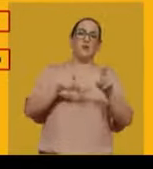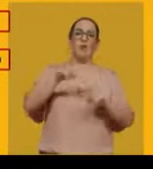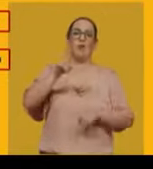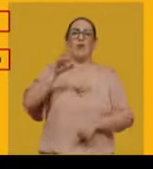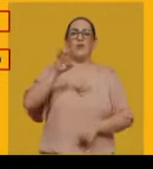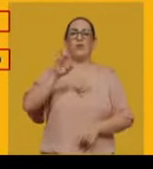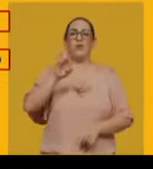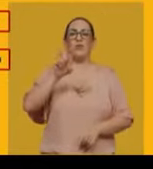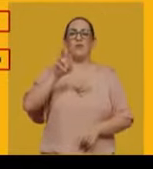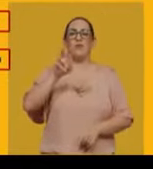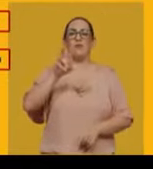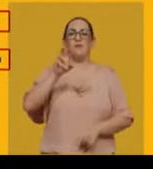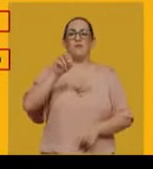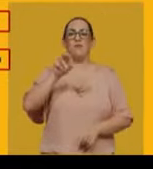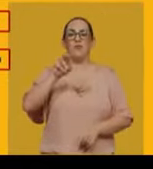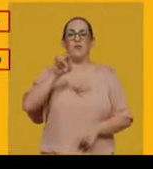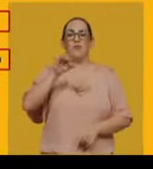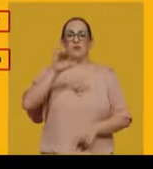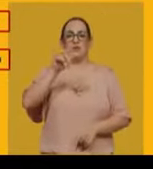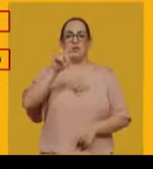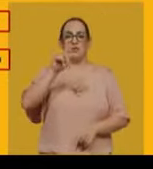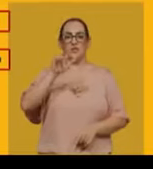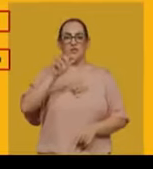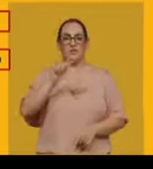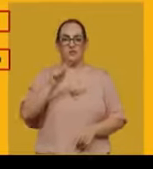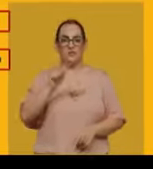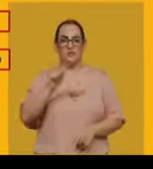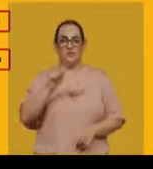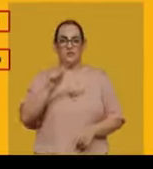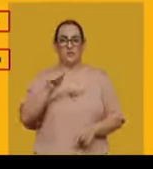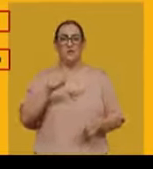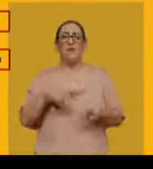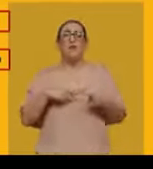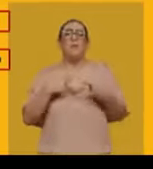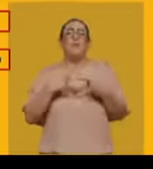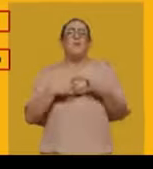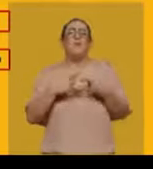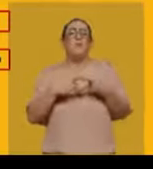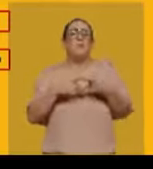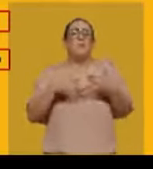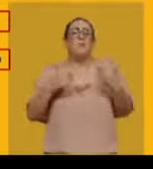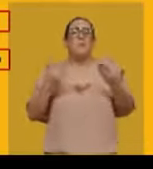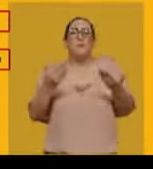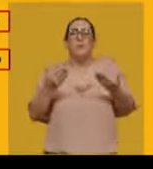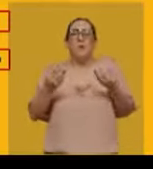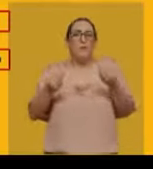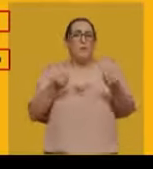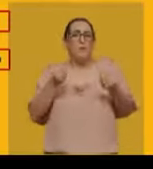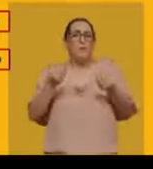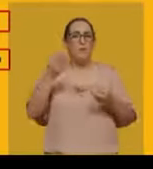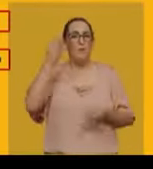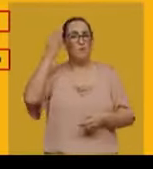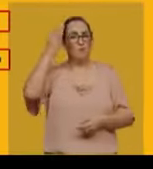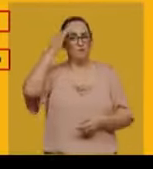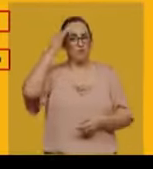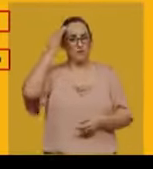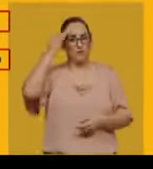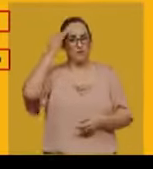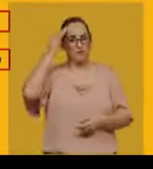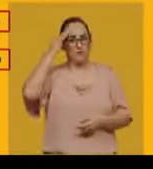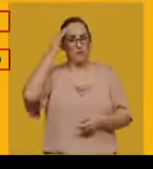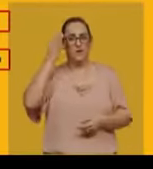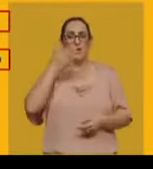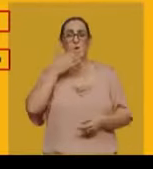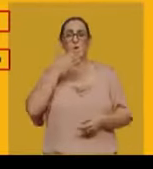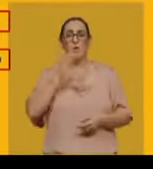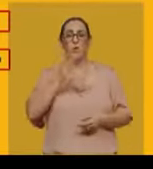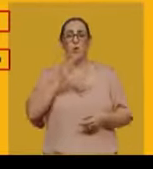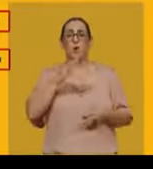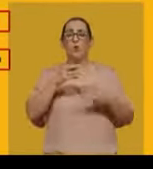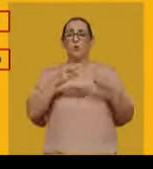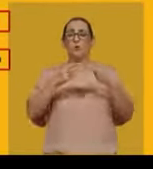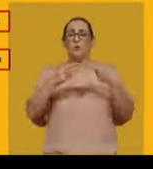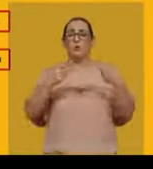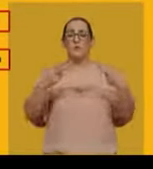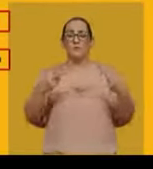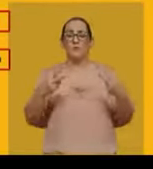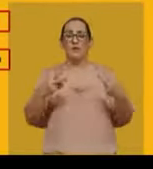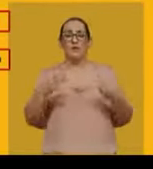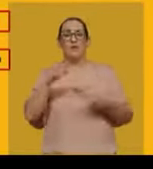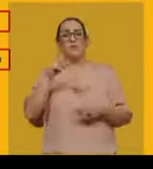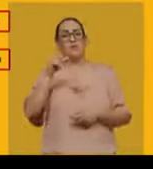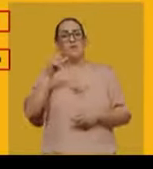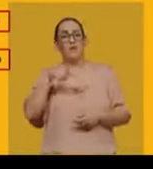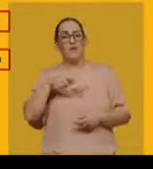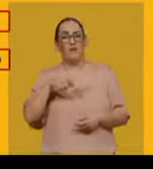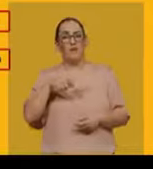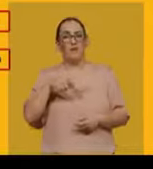esquerda, nós vamos chamar de levógera. Mas, Débora, como que eu vou saber se uma substância ela vai